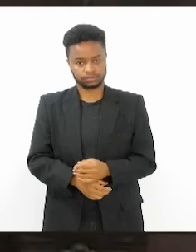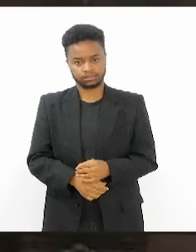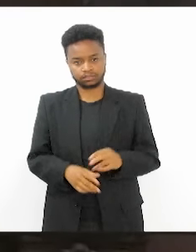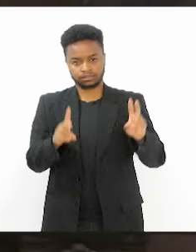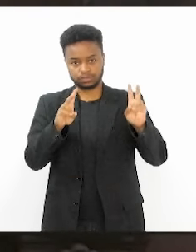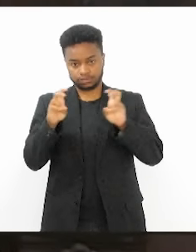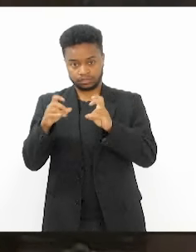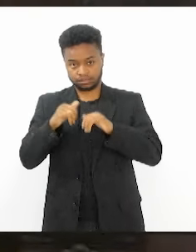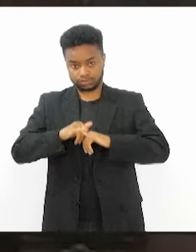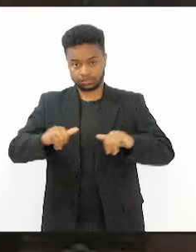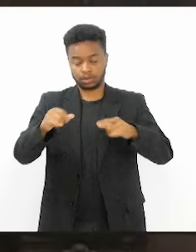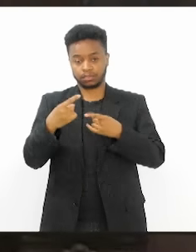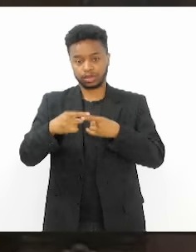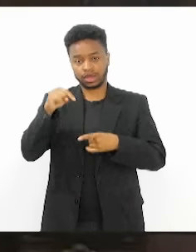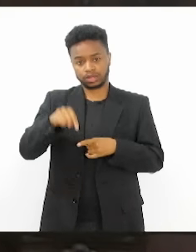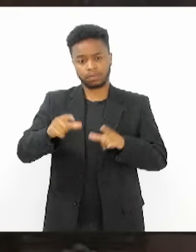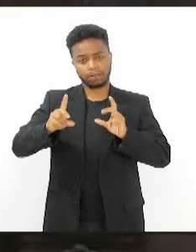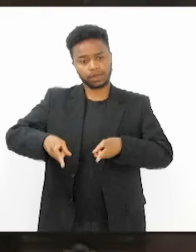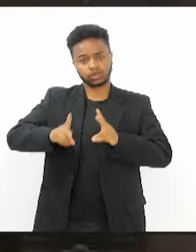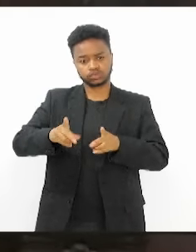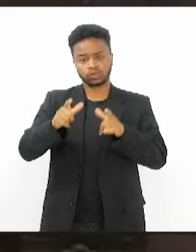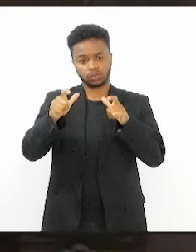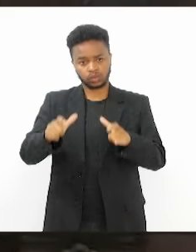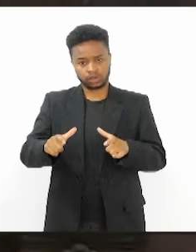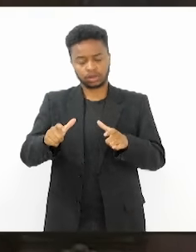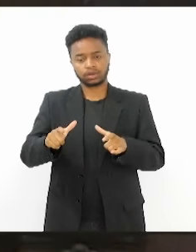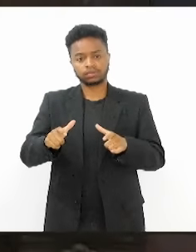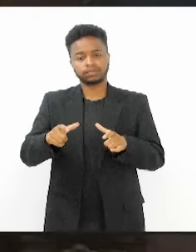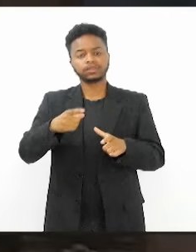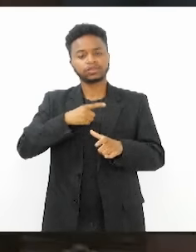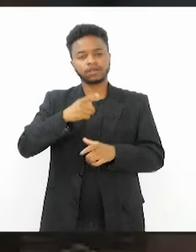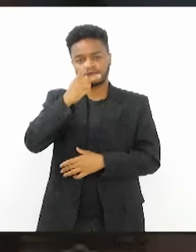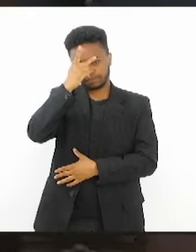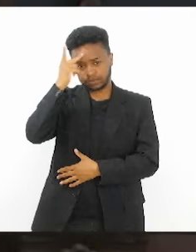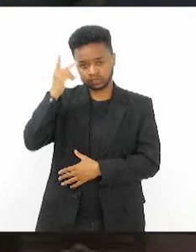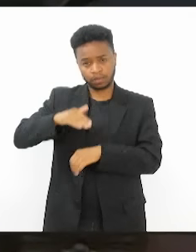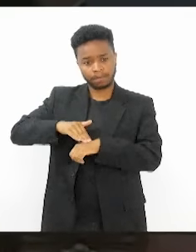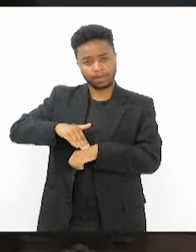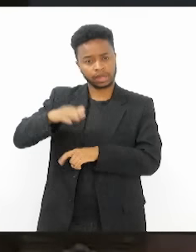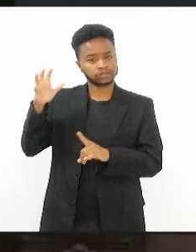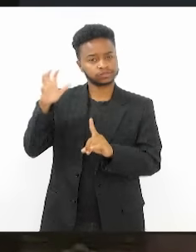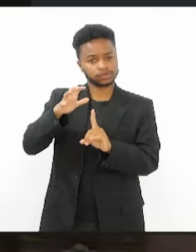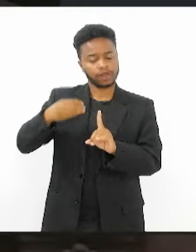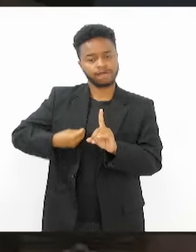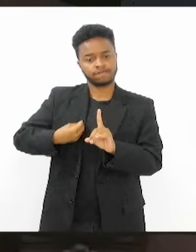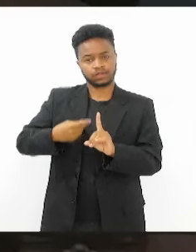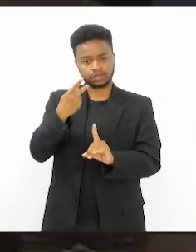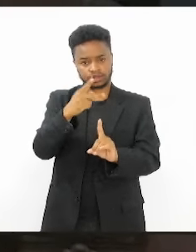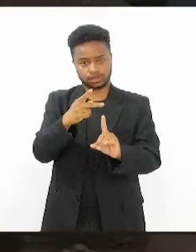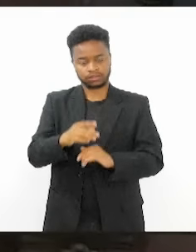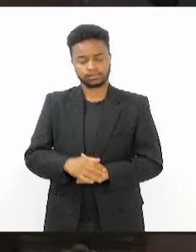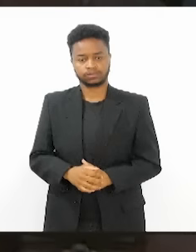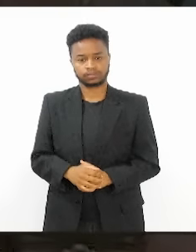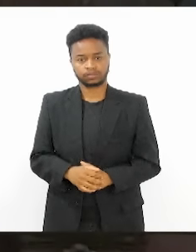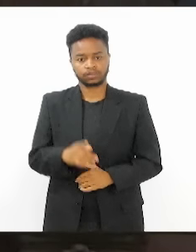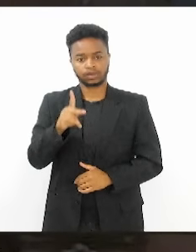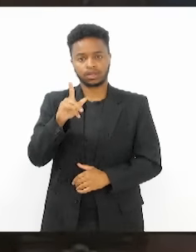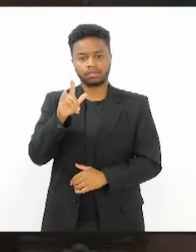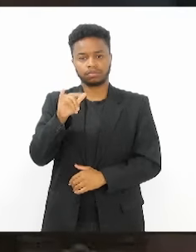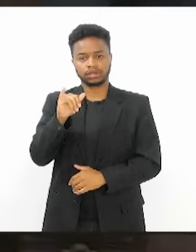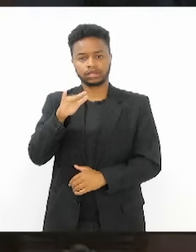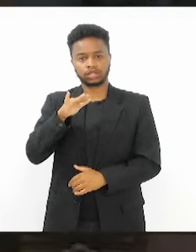mesmo plenário abrigou uma das pessoas mais influentes na vida do Monsenhor João, Plínio Correia